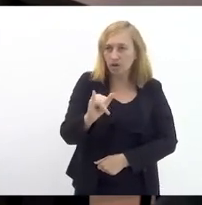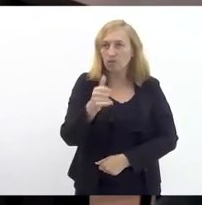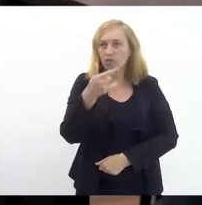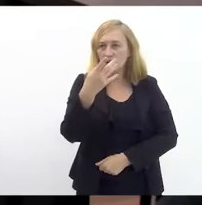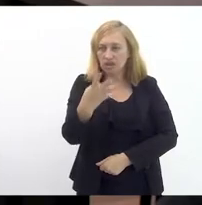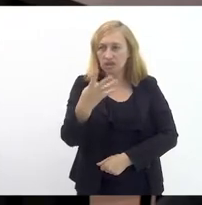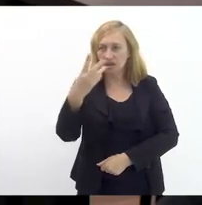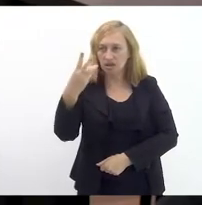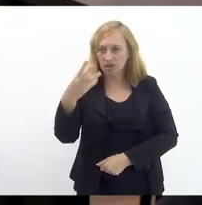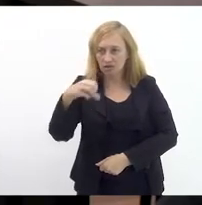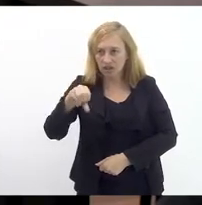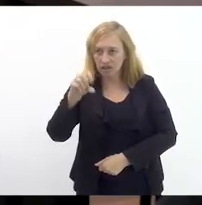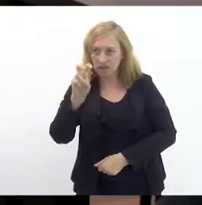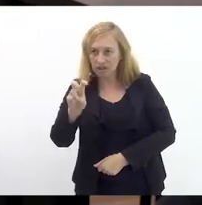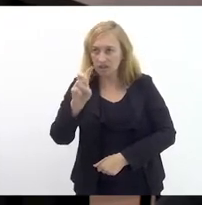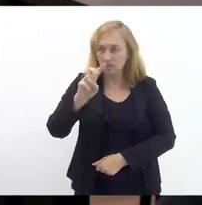1.495.000,00,